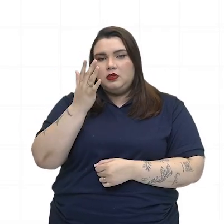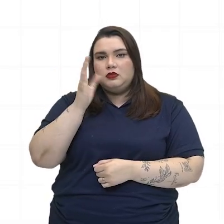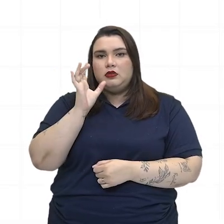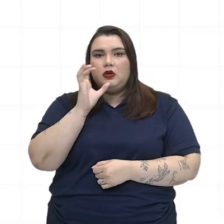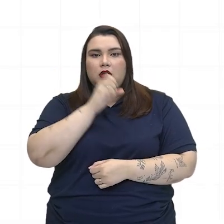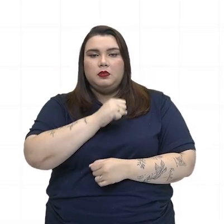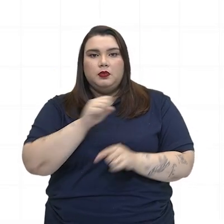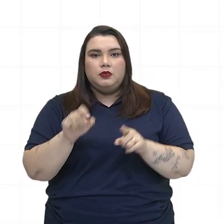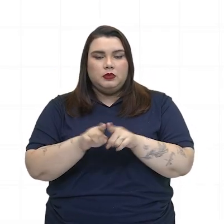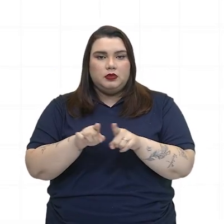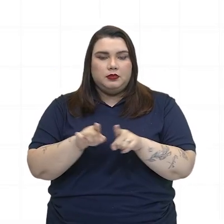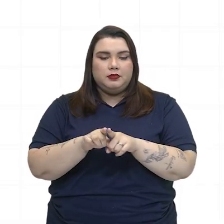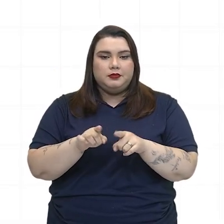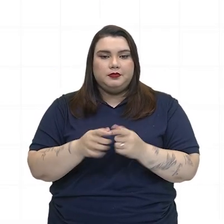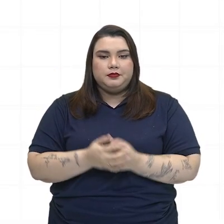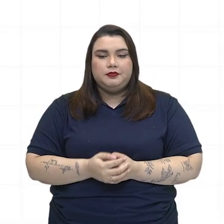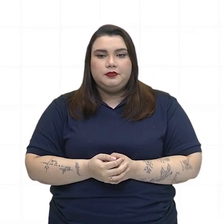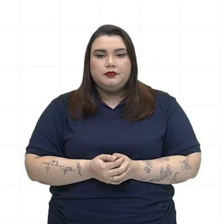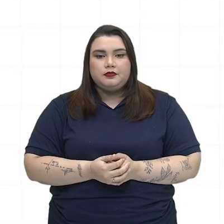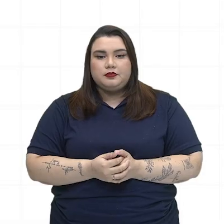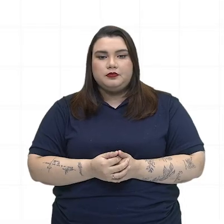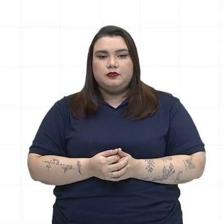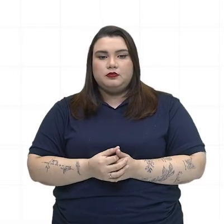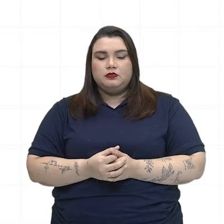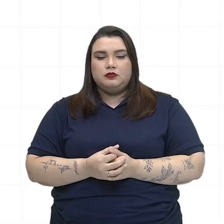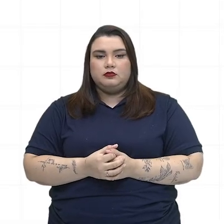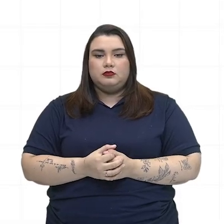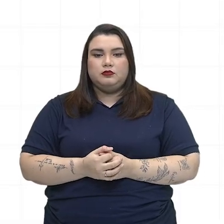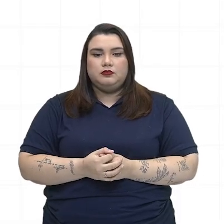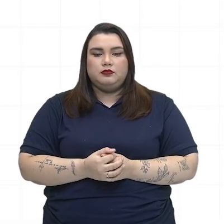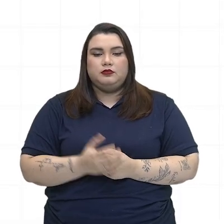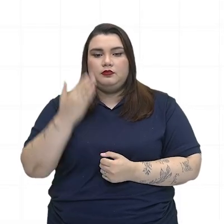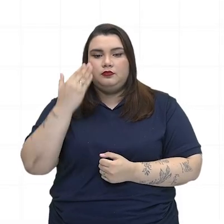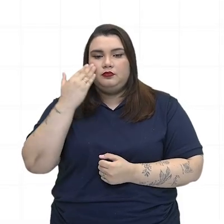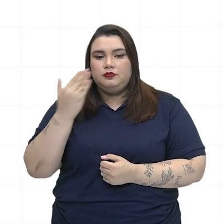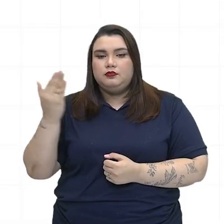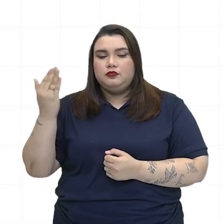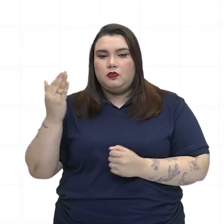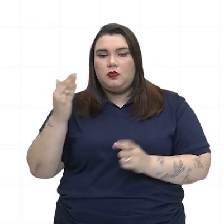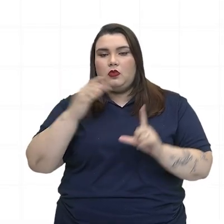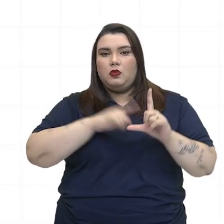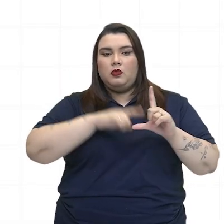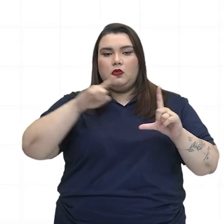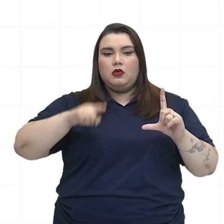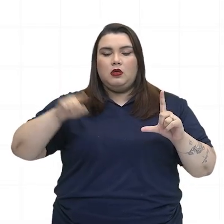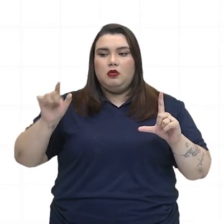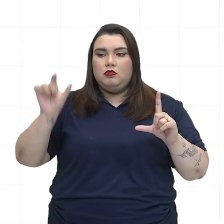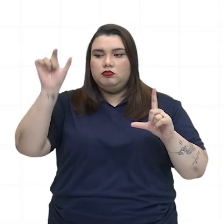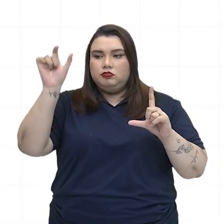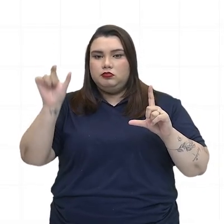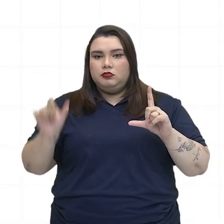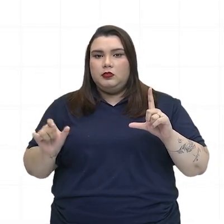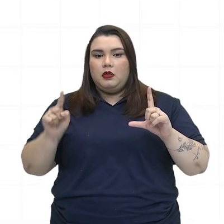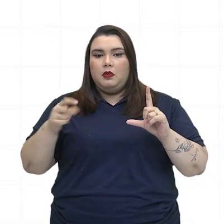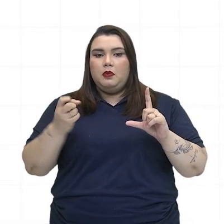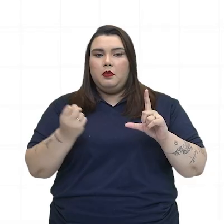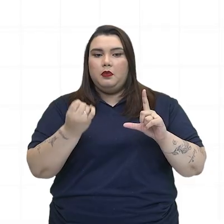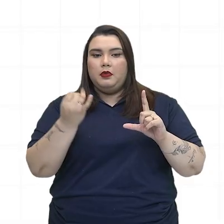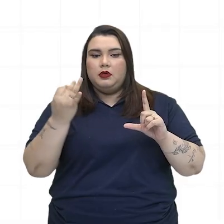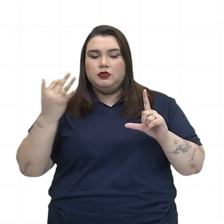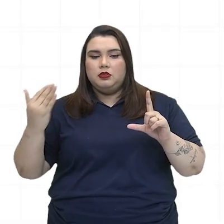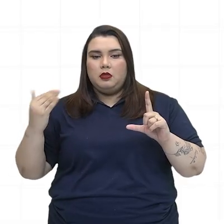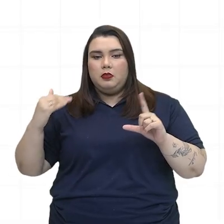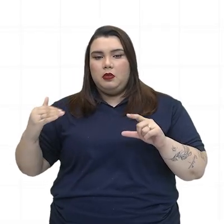e eficaz. Então, nós temos aqui, né, quantidade de toneladas, né? Olha só,